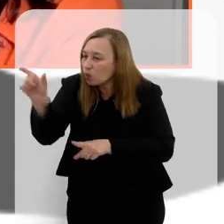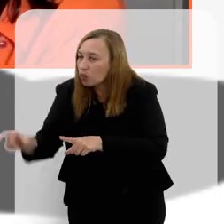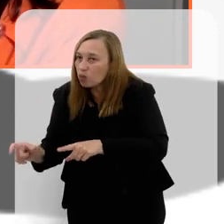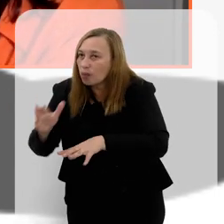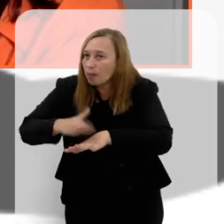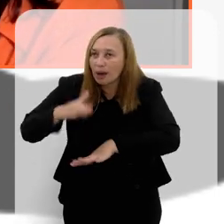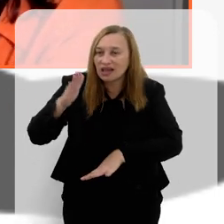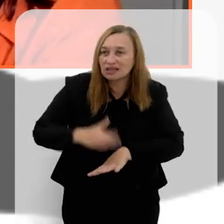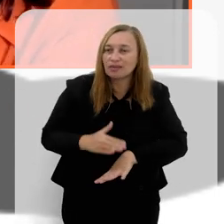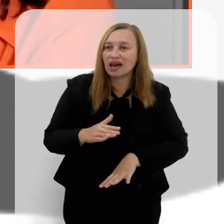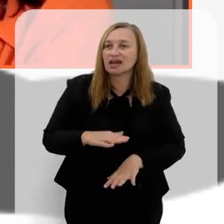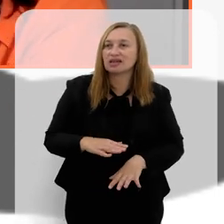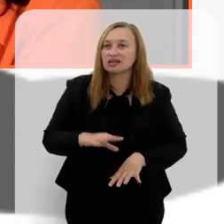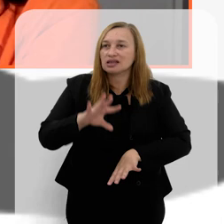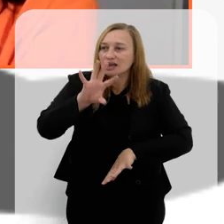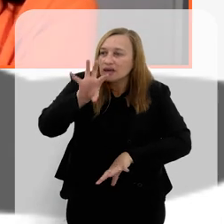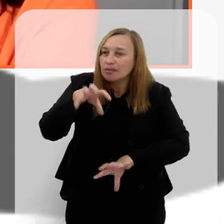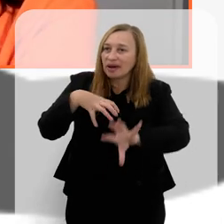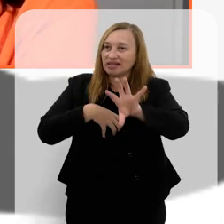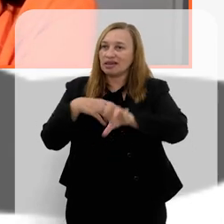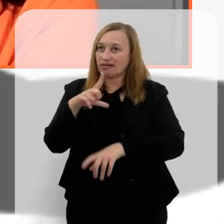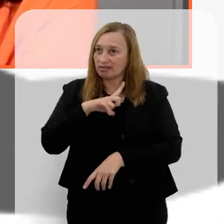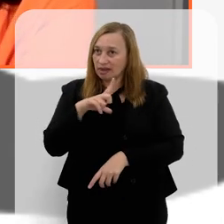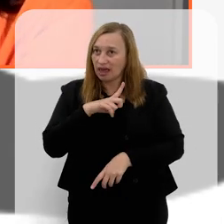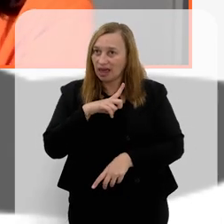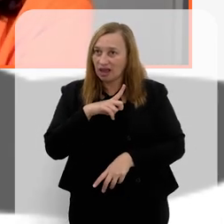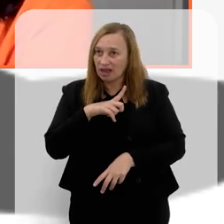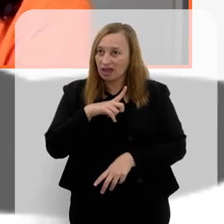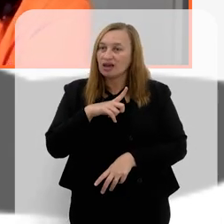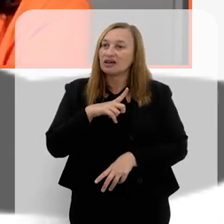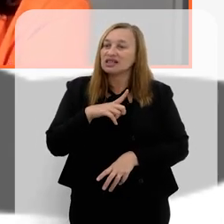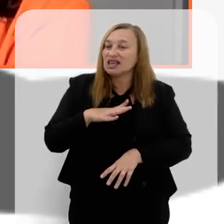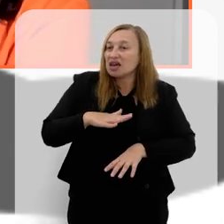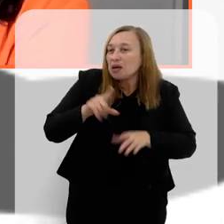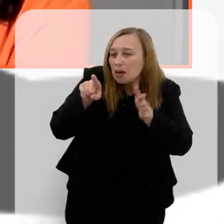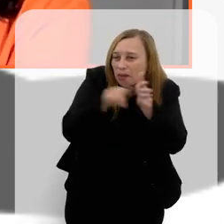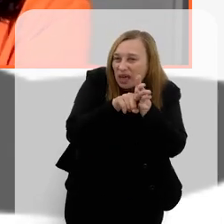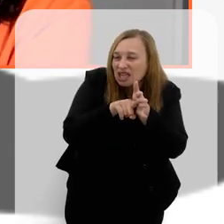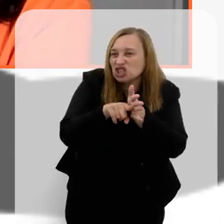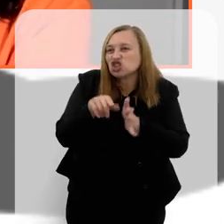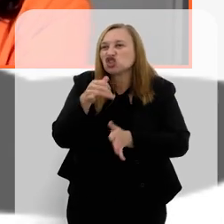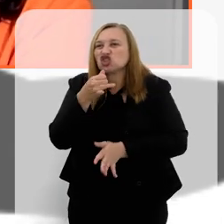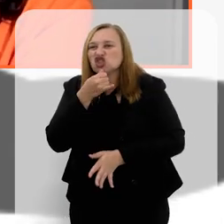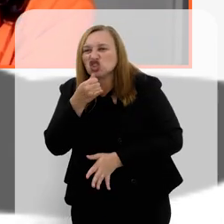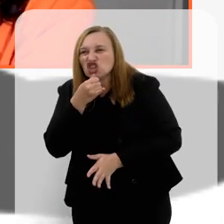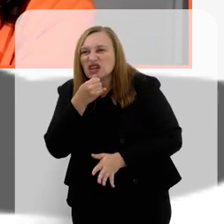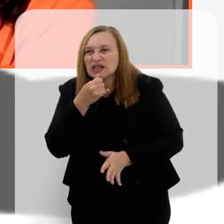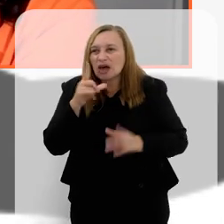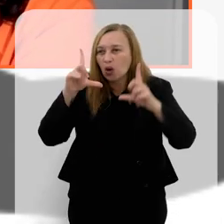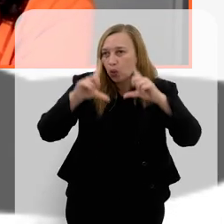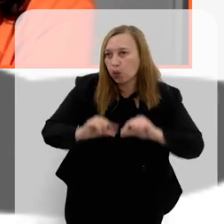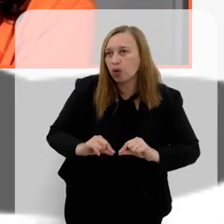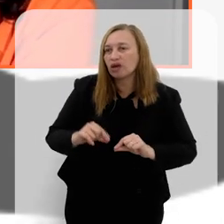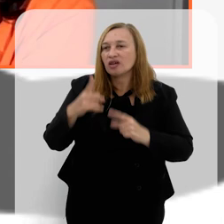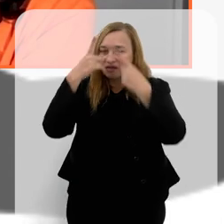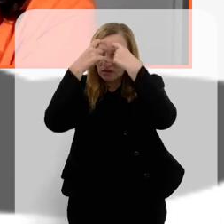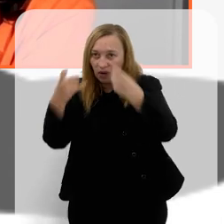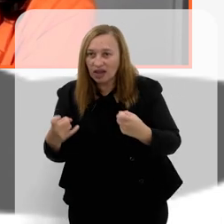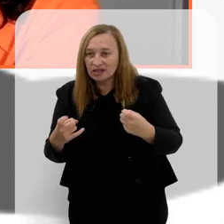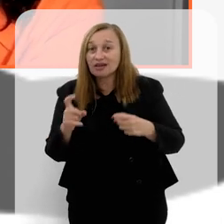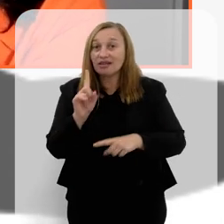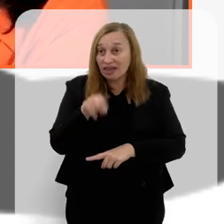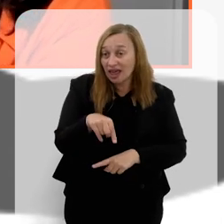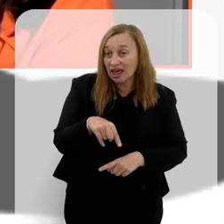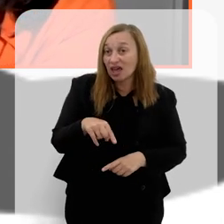tornar um pouco mais assim, vai ter menos tristeza, menos conflito, menos violência,